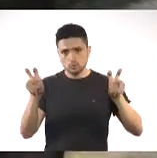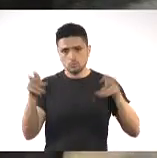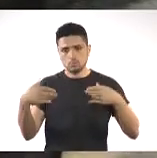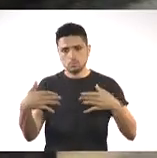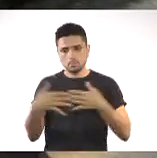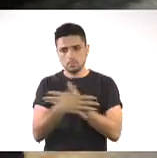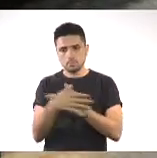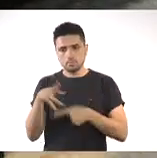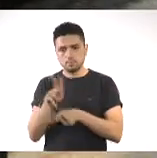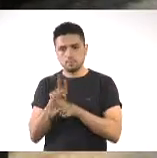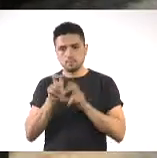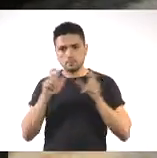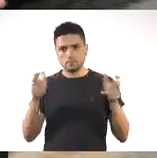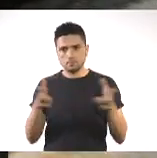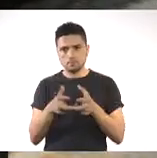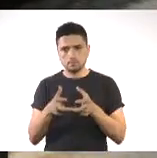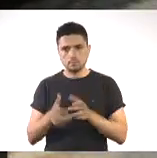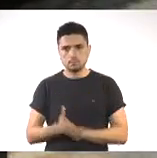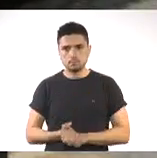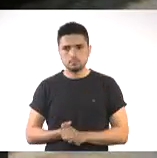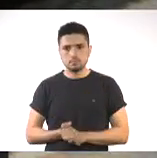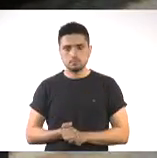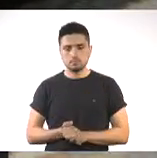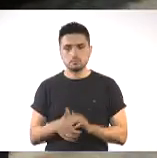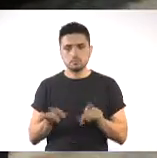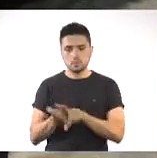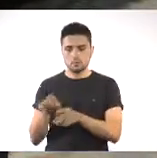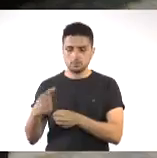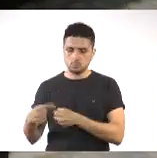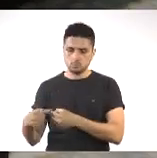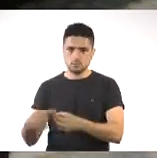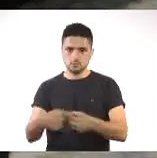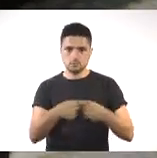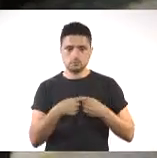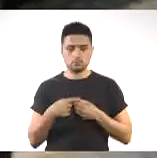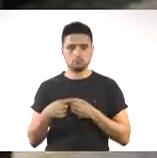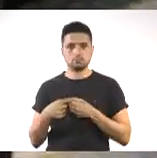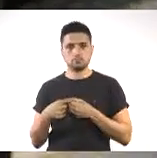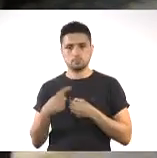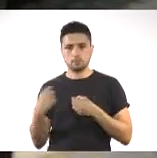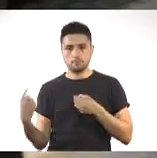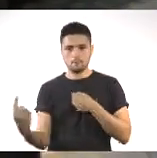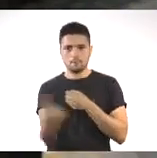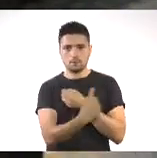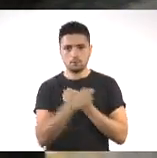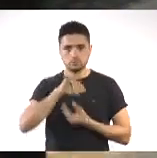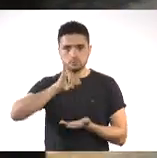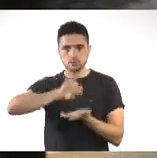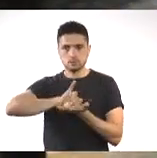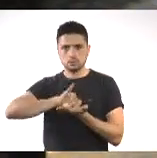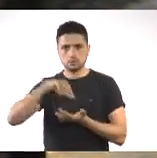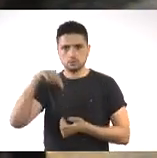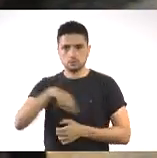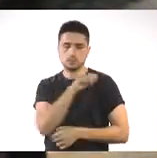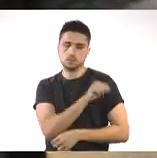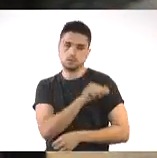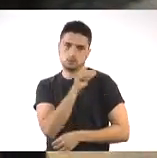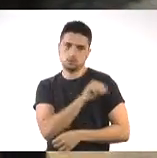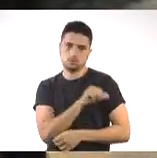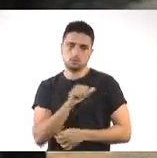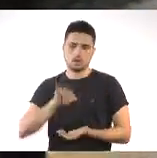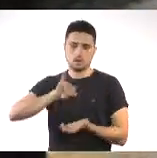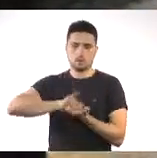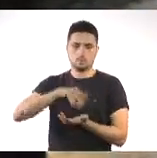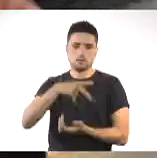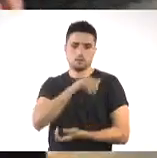da Região Metropolitana ou dos municípios de entorno da capital do Rio de Janeiro, a capital